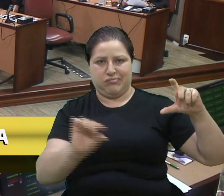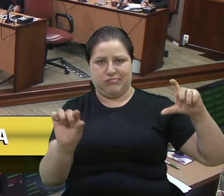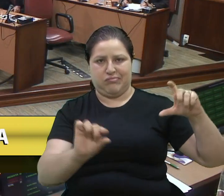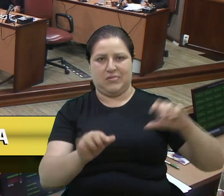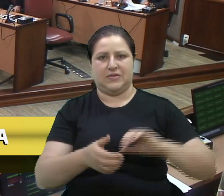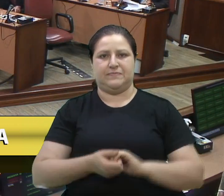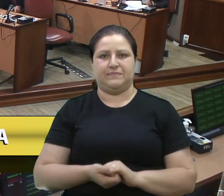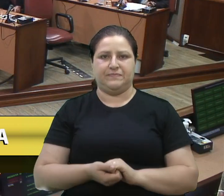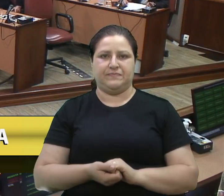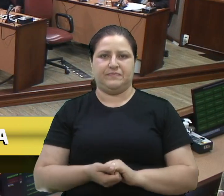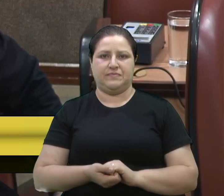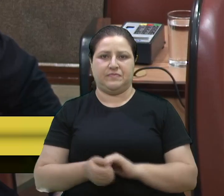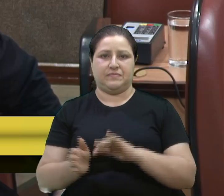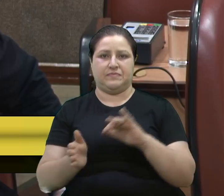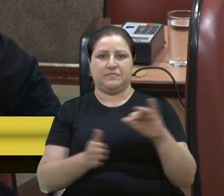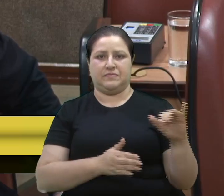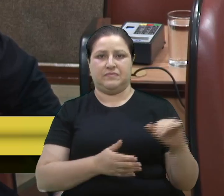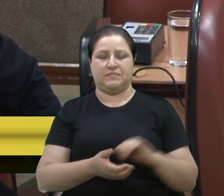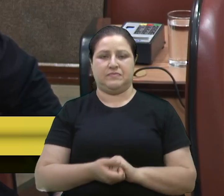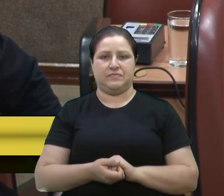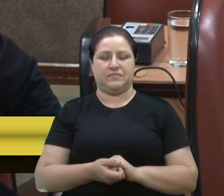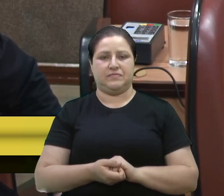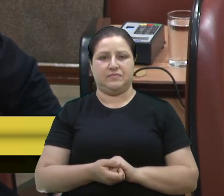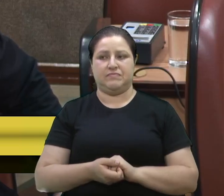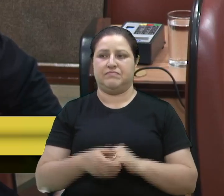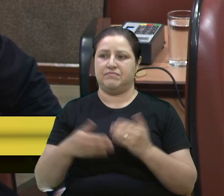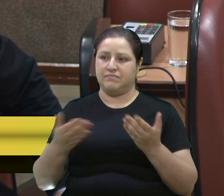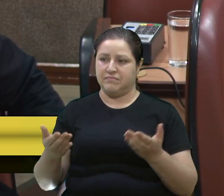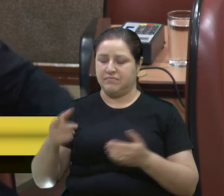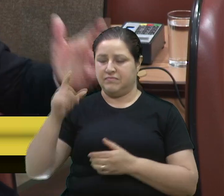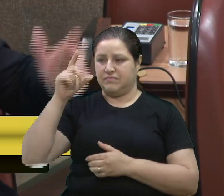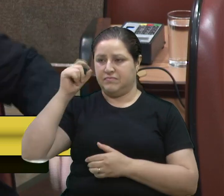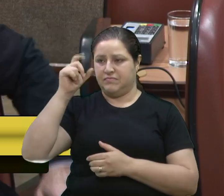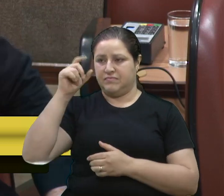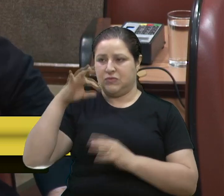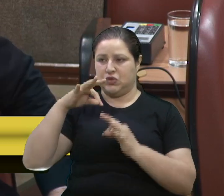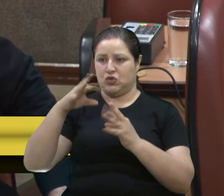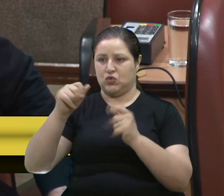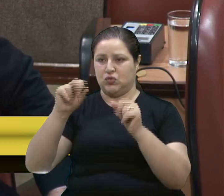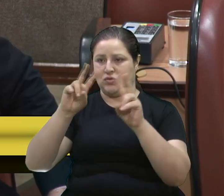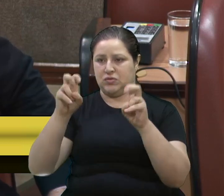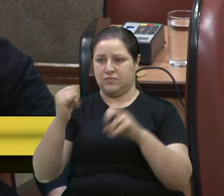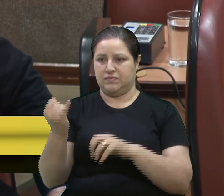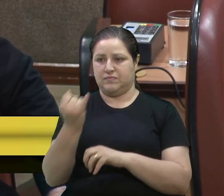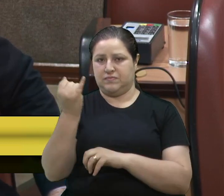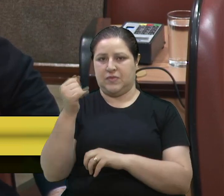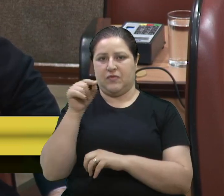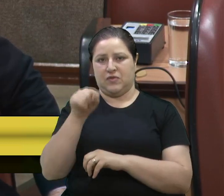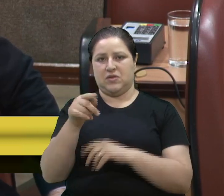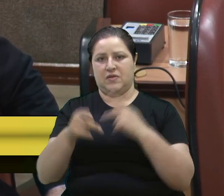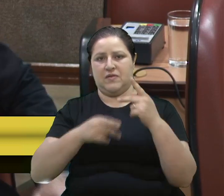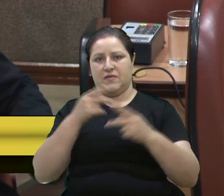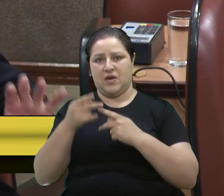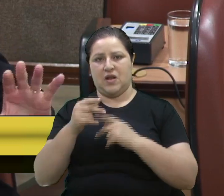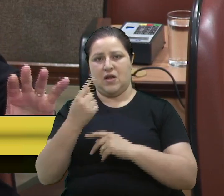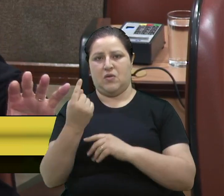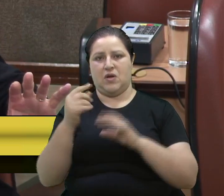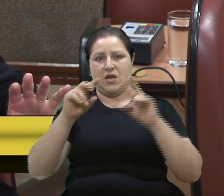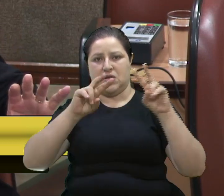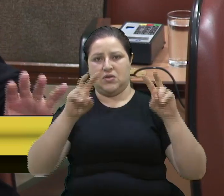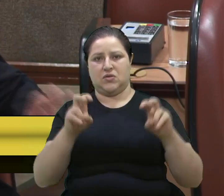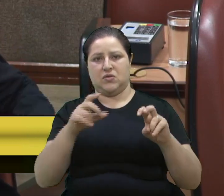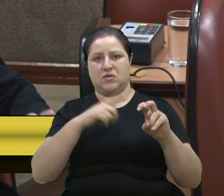Vereador Scalco, todos os assuntos são importantes e você acha que toca num assunto que